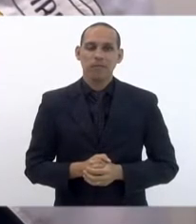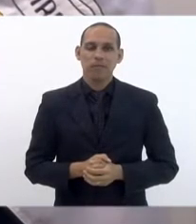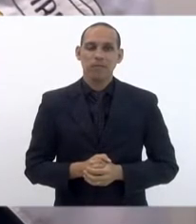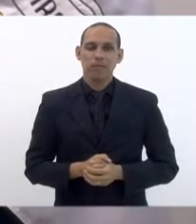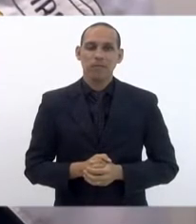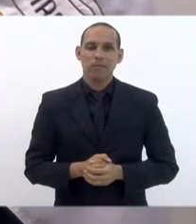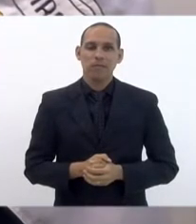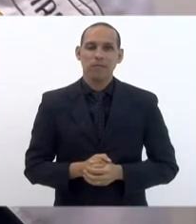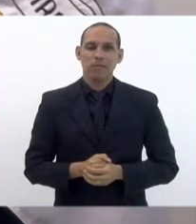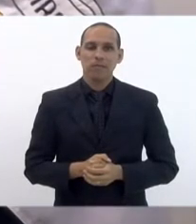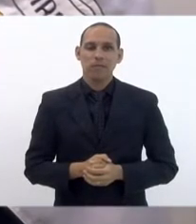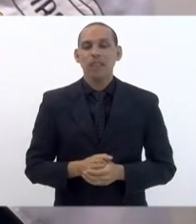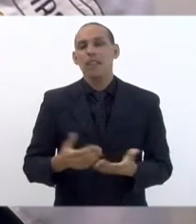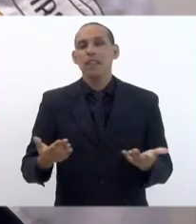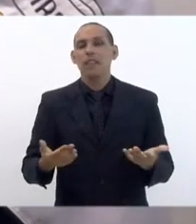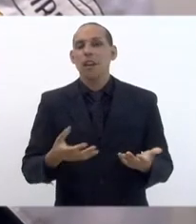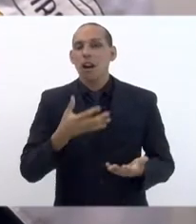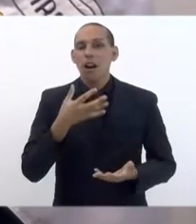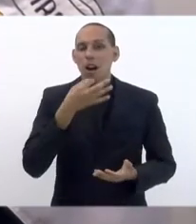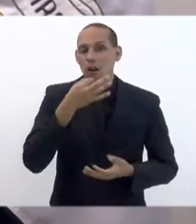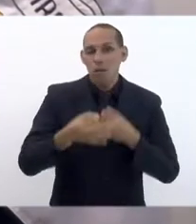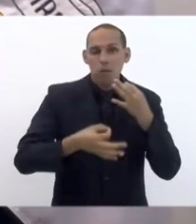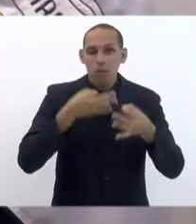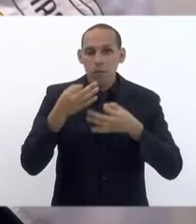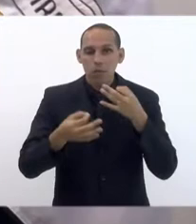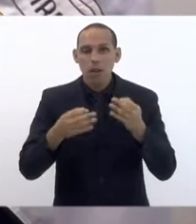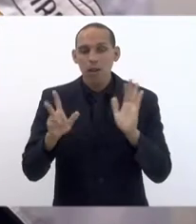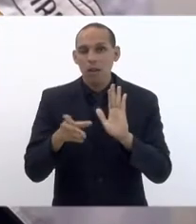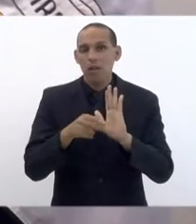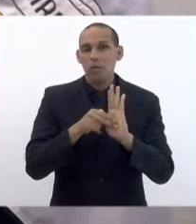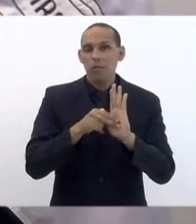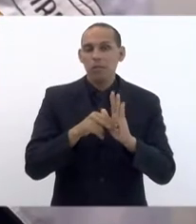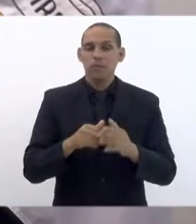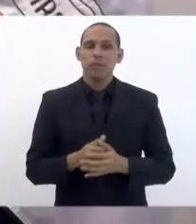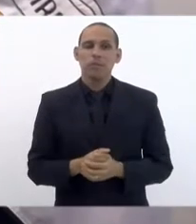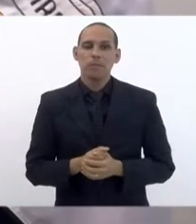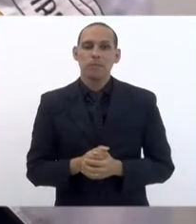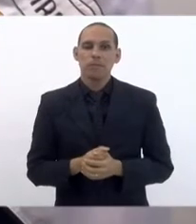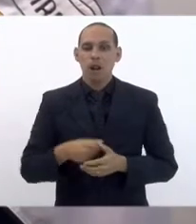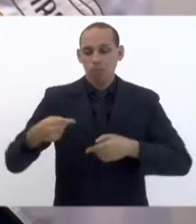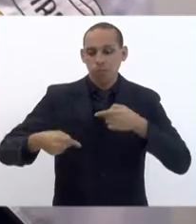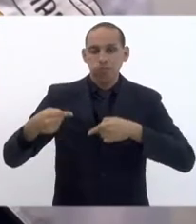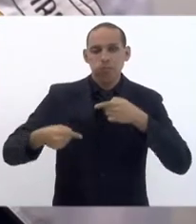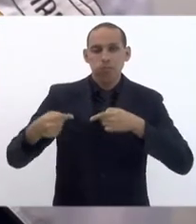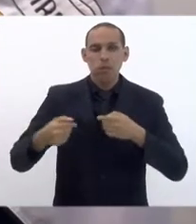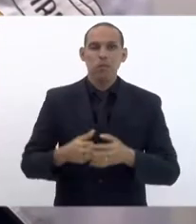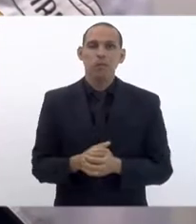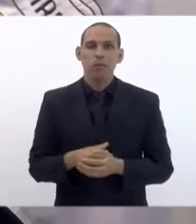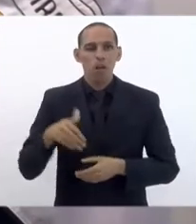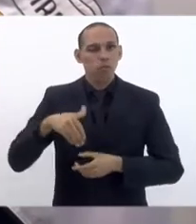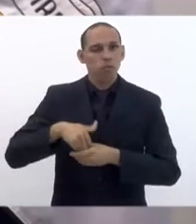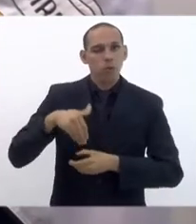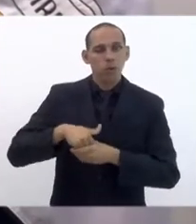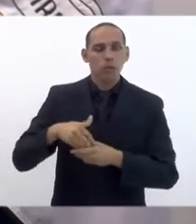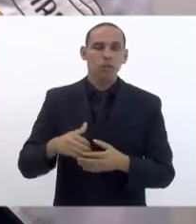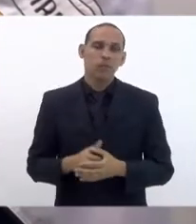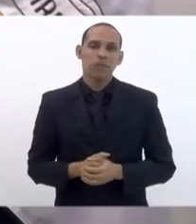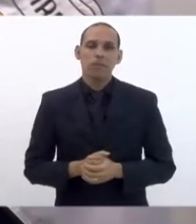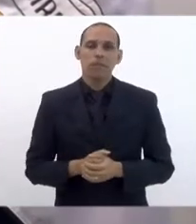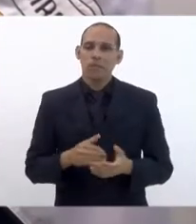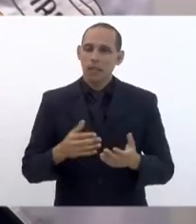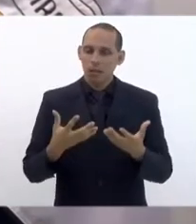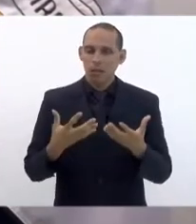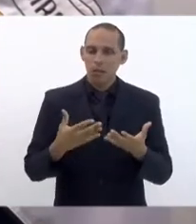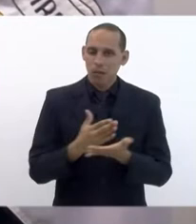Félix, parecer favorável às emendas. Em discussão, em votação,